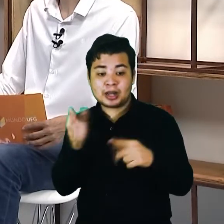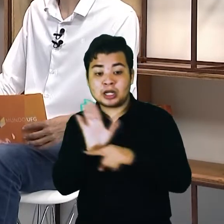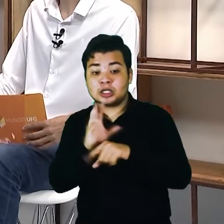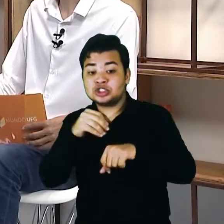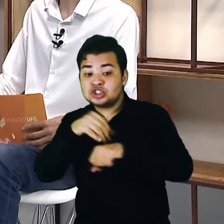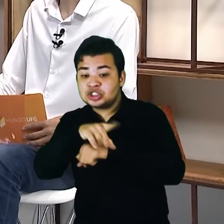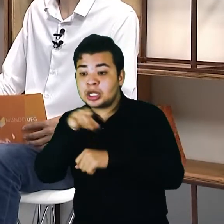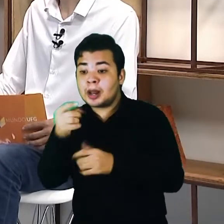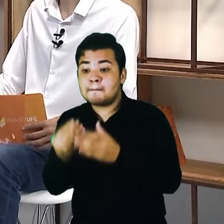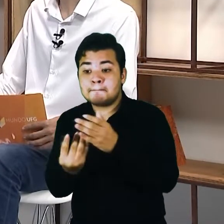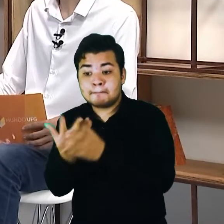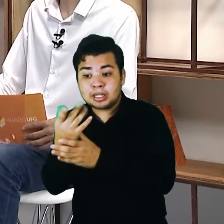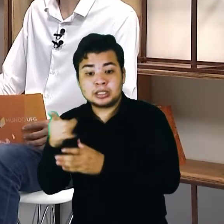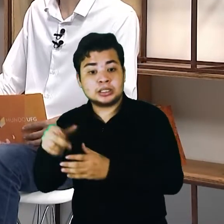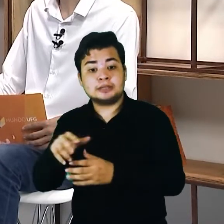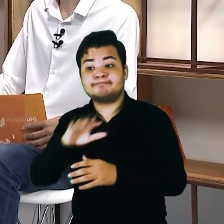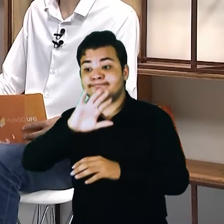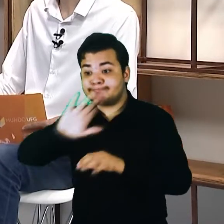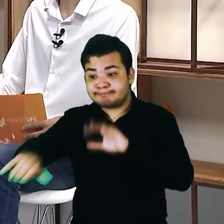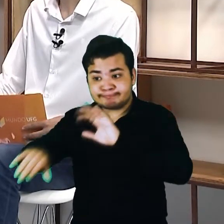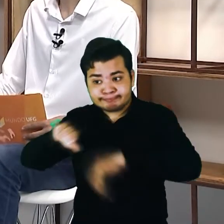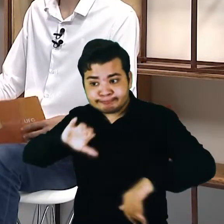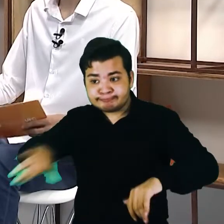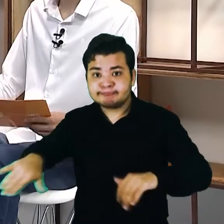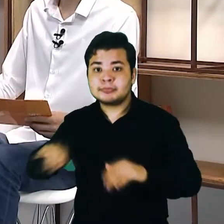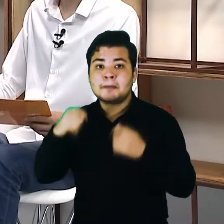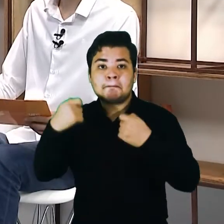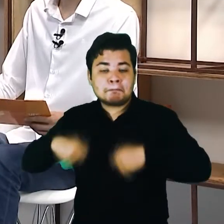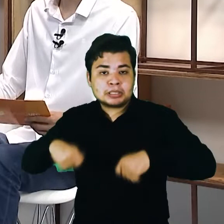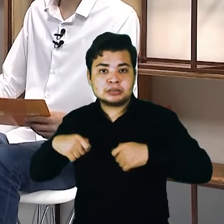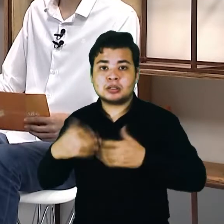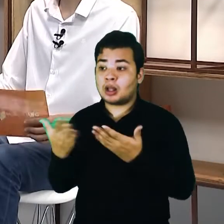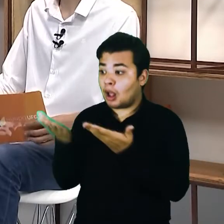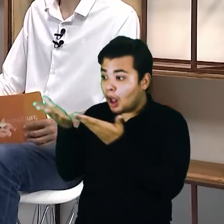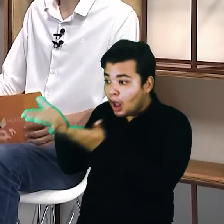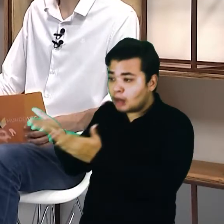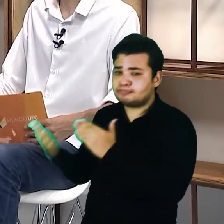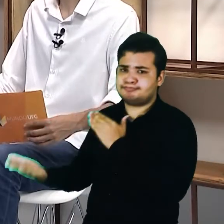do local. Então, o papel do herbário tem um impacto direto na nossa rotina.